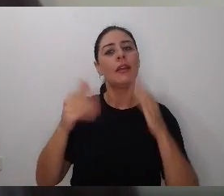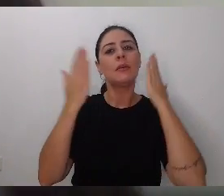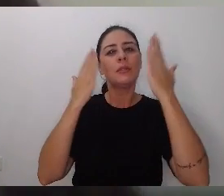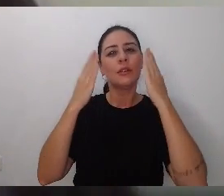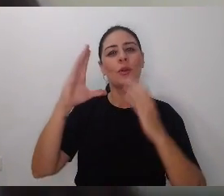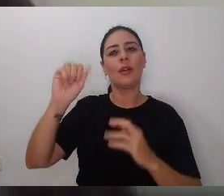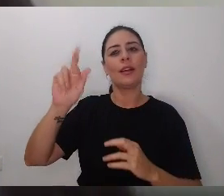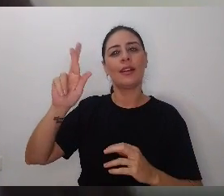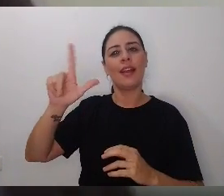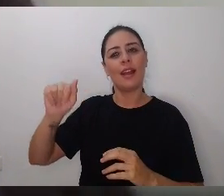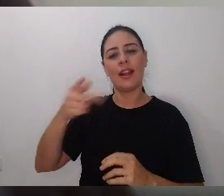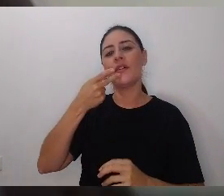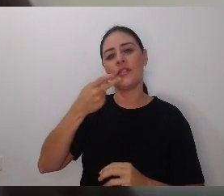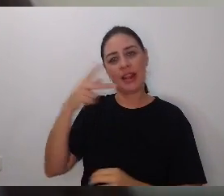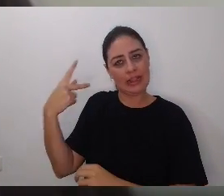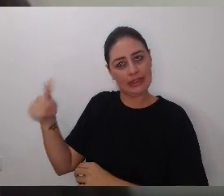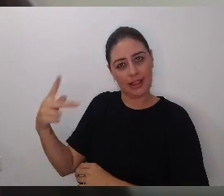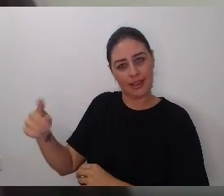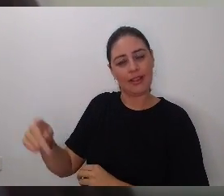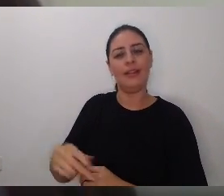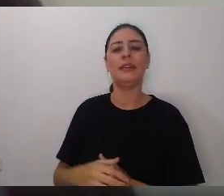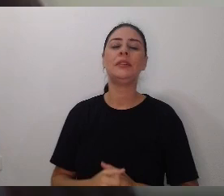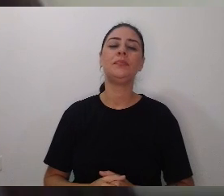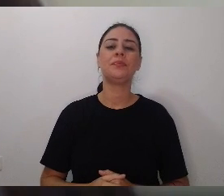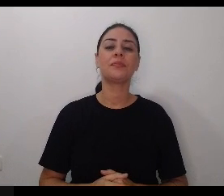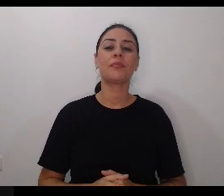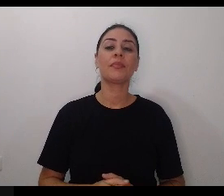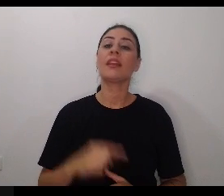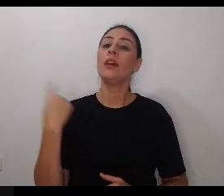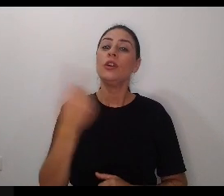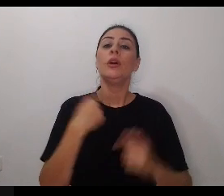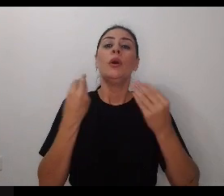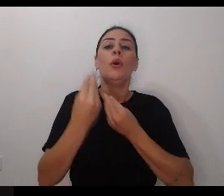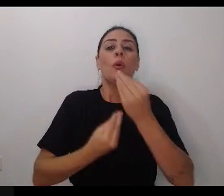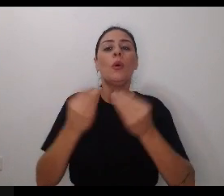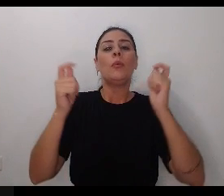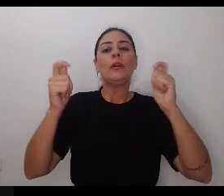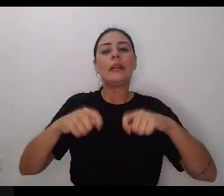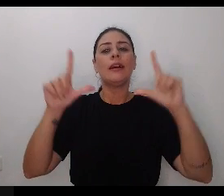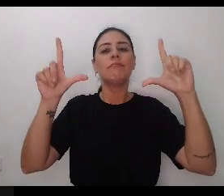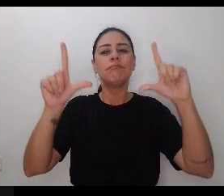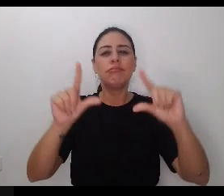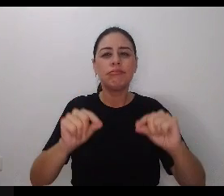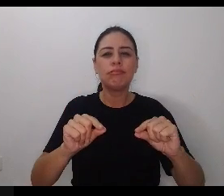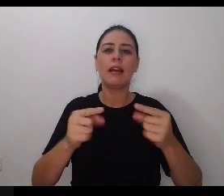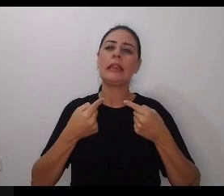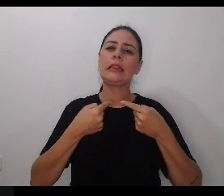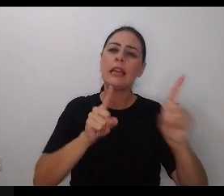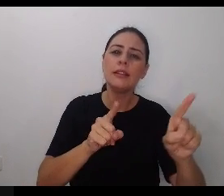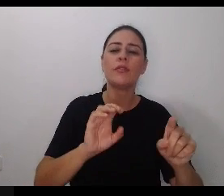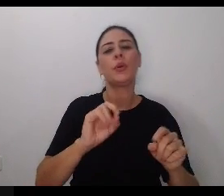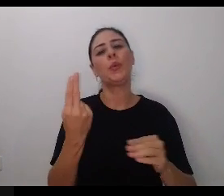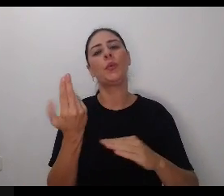ajuda, que é o que a psicóloga Carla vai conversar com vocês na fala dela. Bom, então, como a gente pode